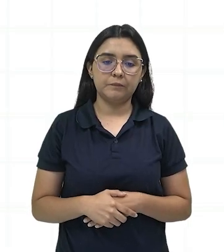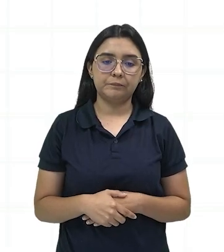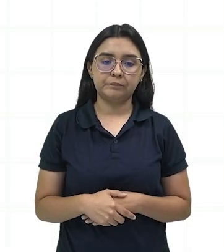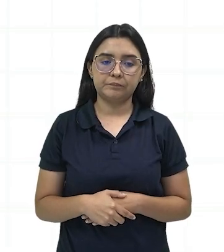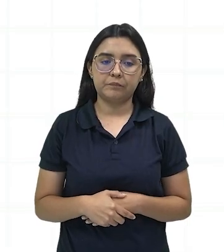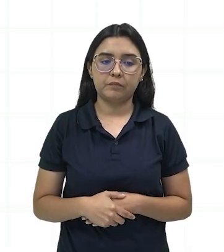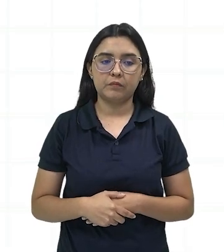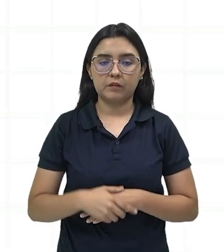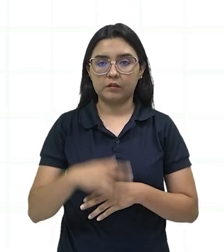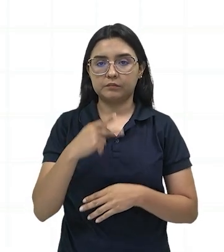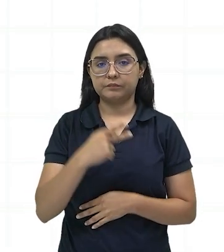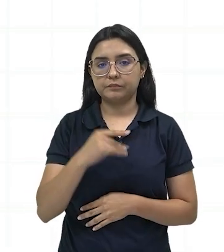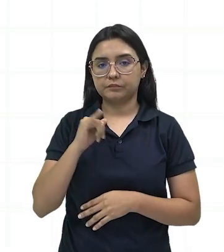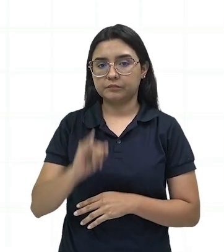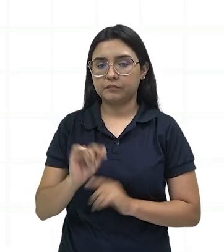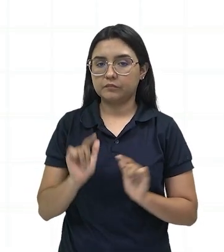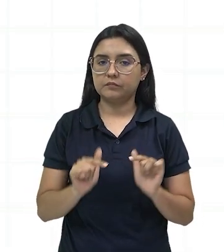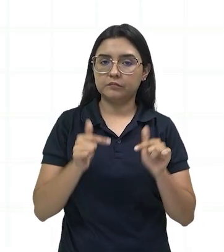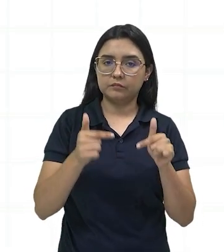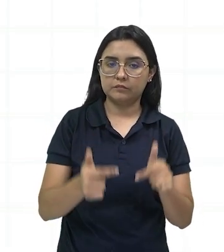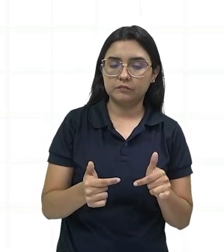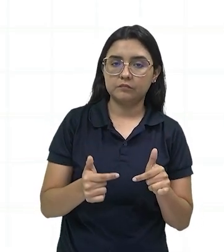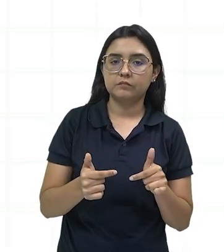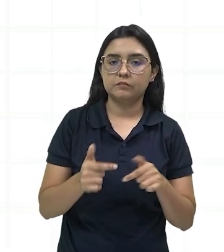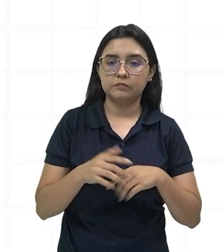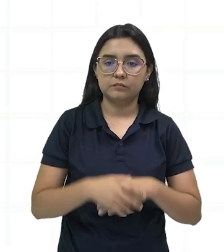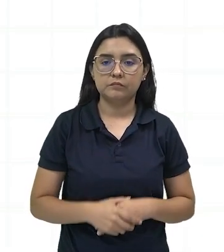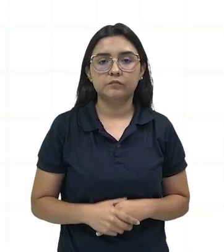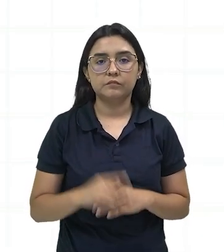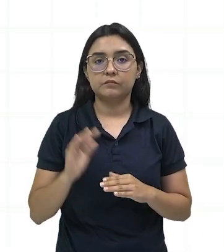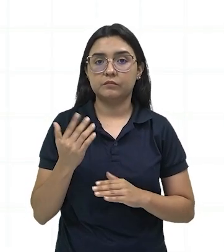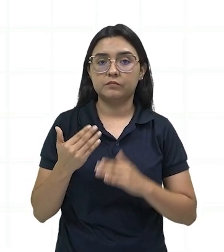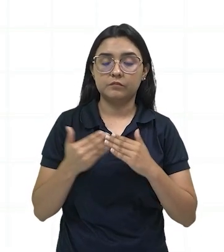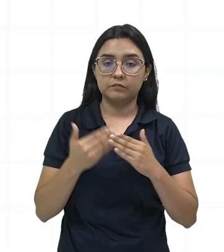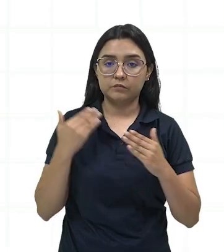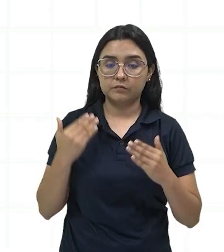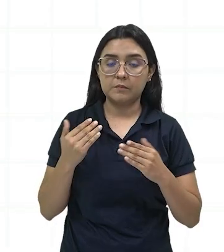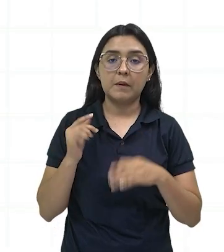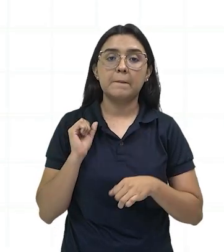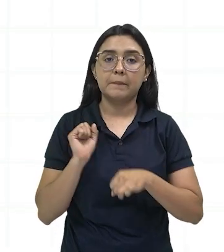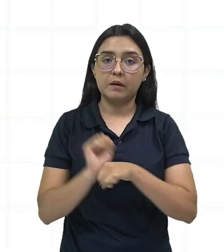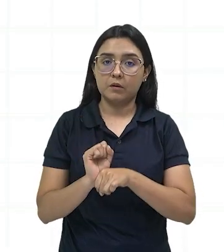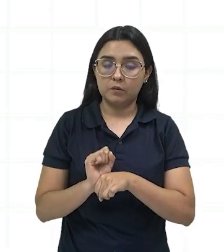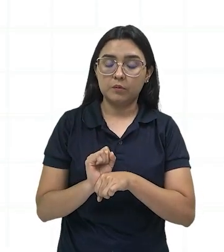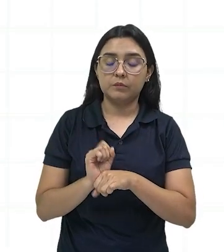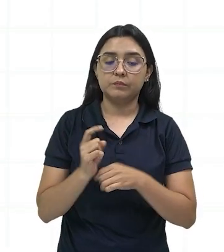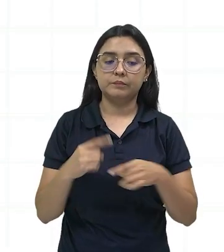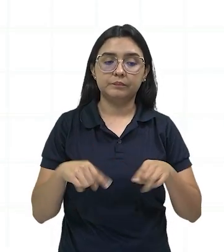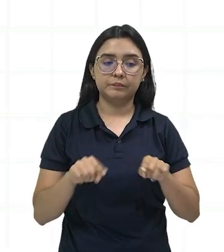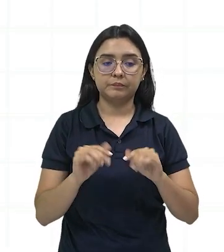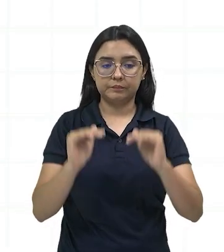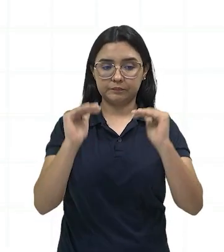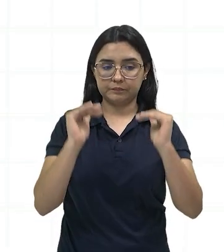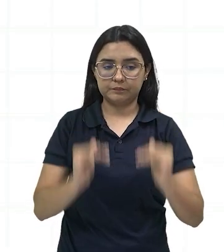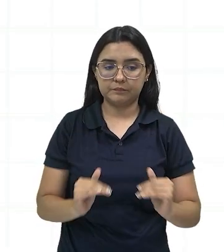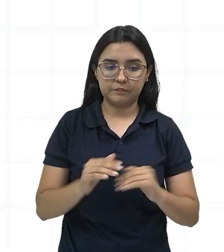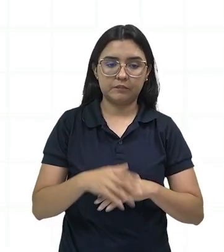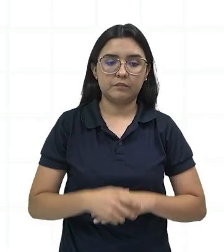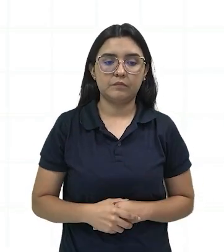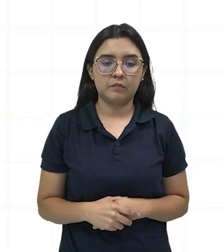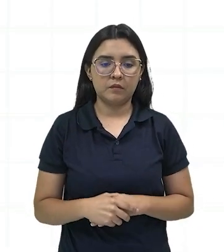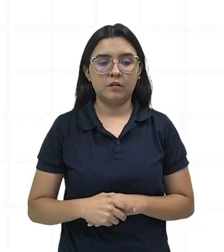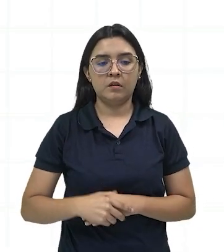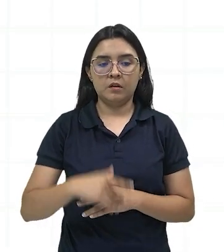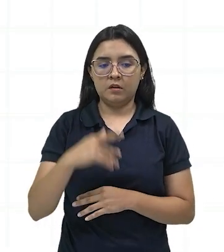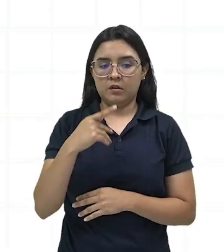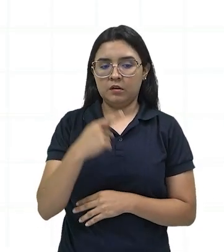pretérito imperfeito, a ação ocorria em momento anterior da fala, mas parou de ocorrer. E o pretérito mais que